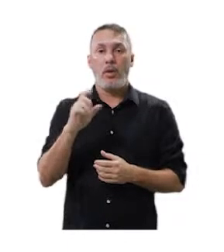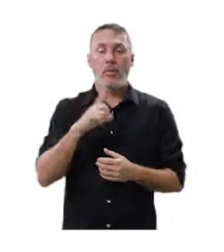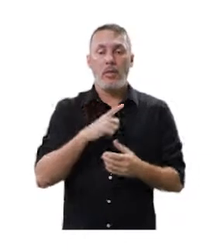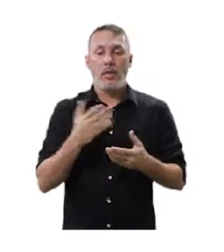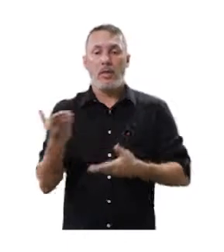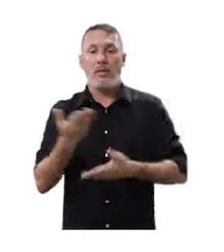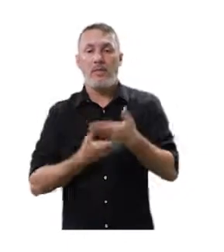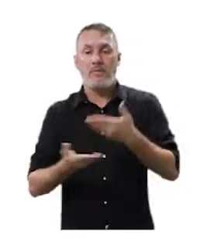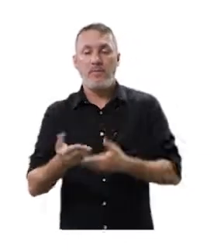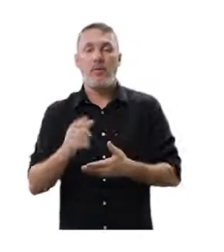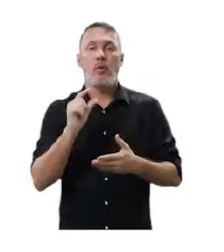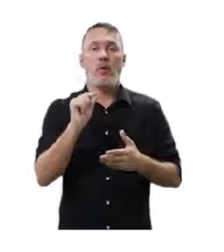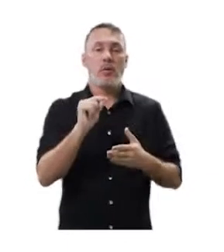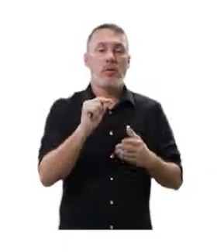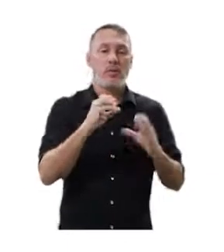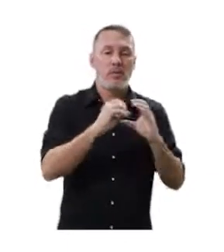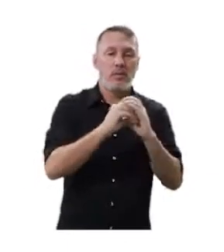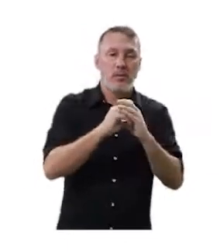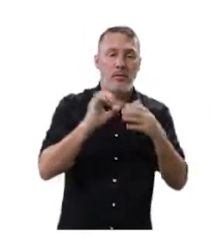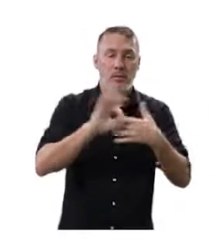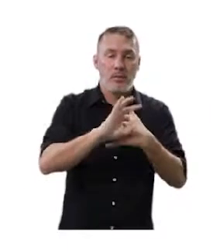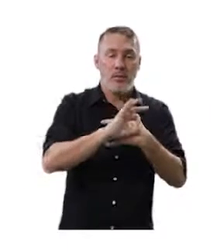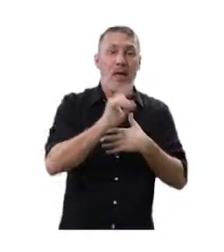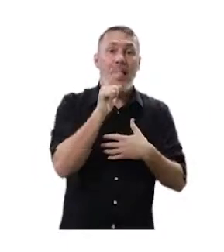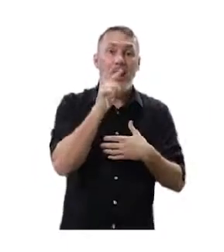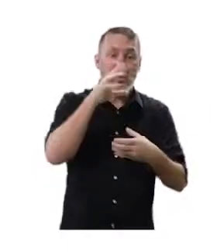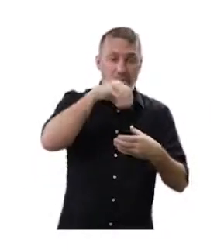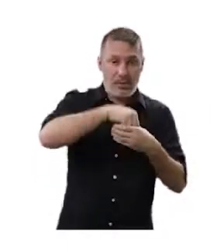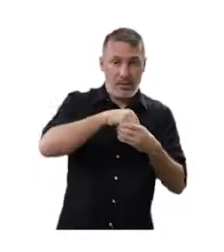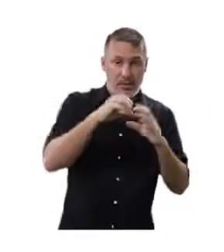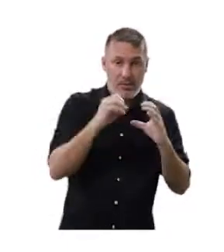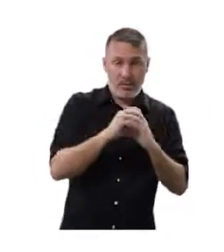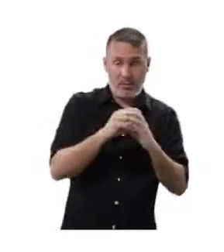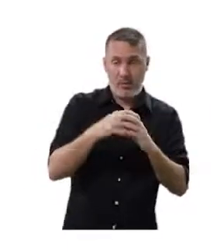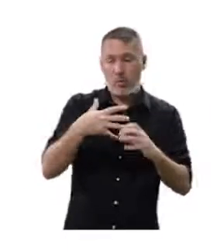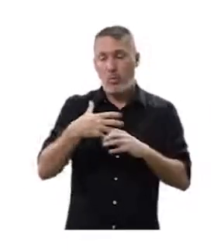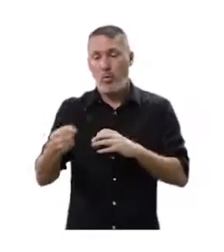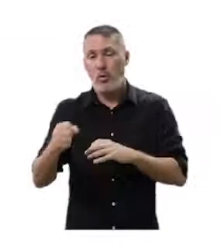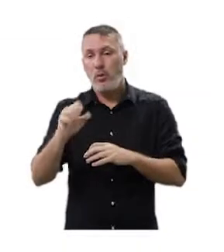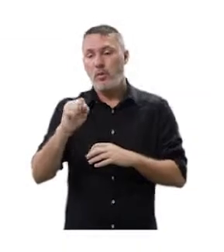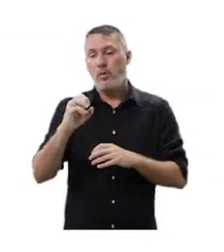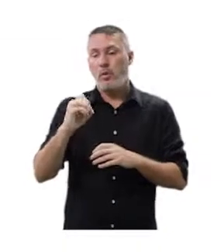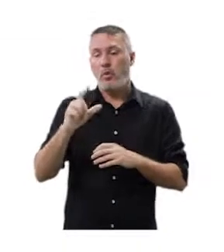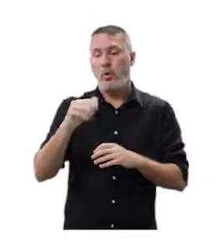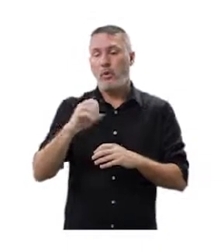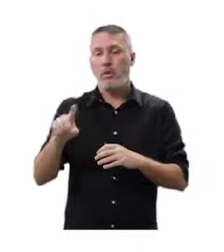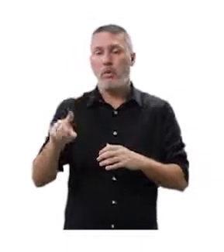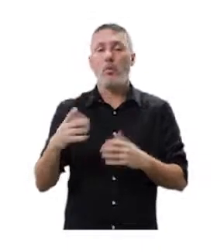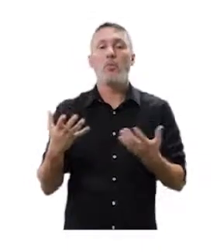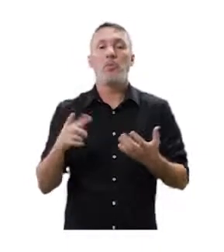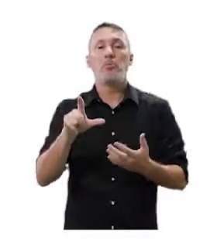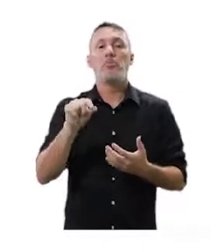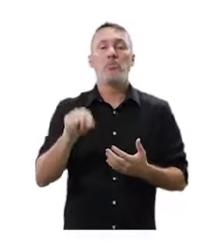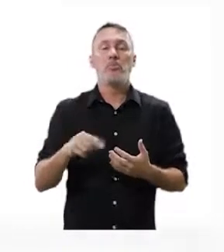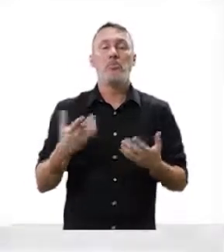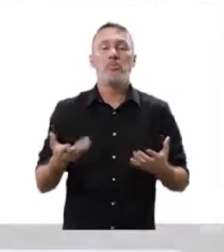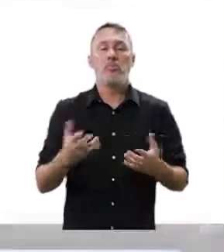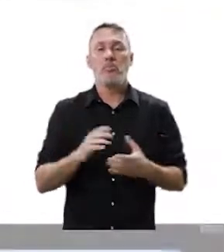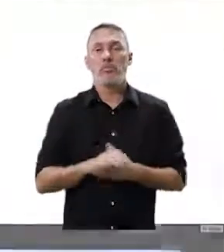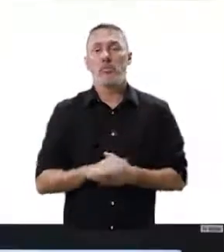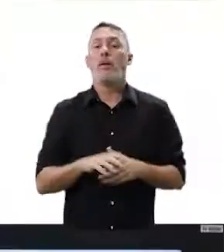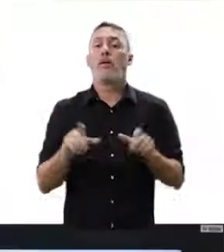E, transferência de moléculas de água do interior da célula para a solução. O que a gente tem aí